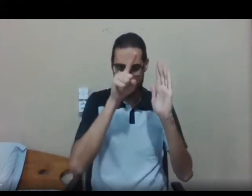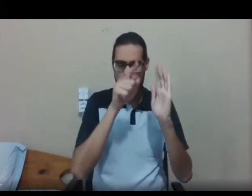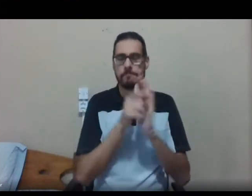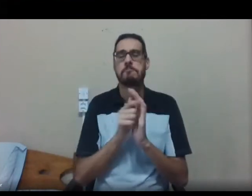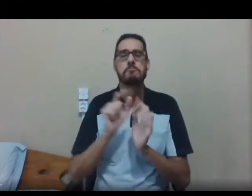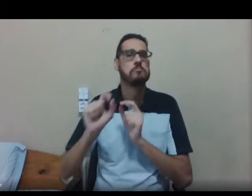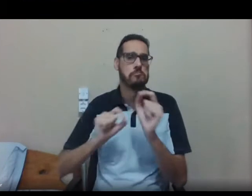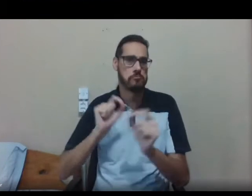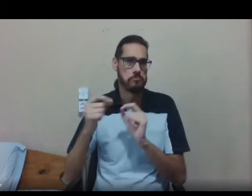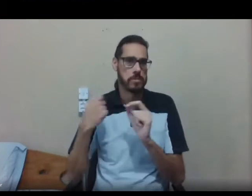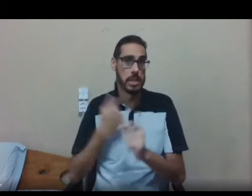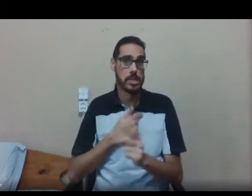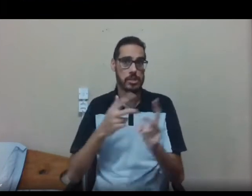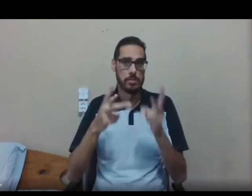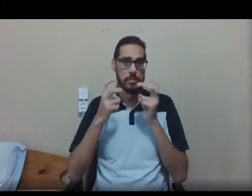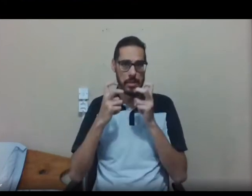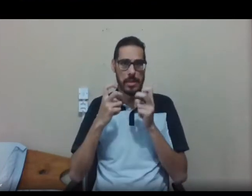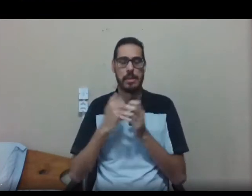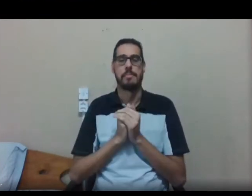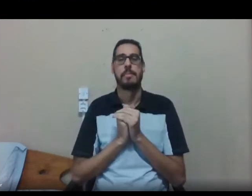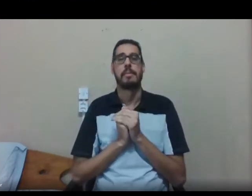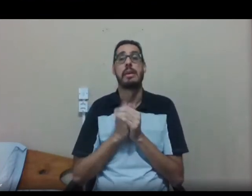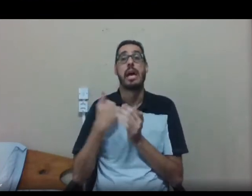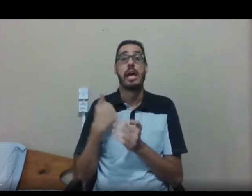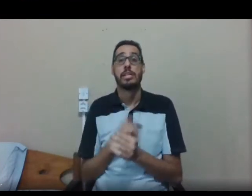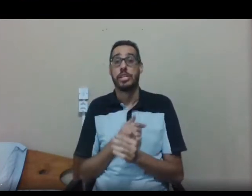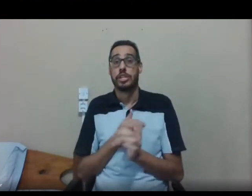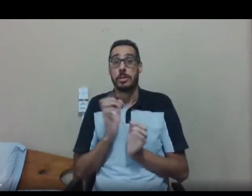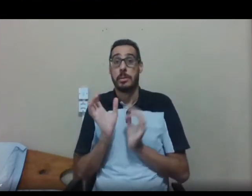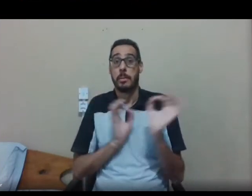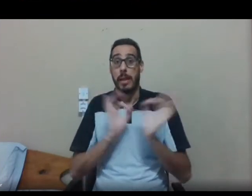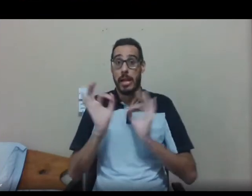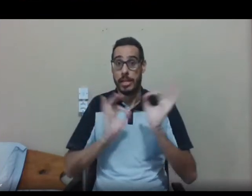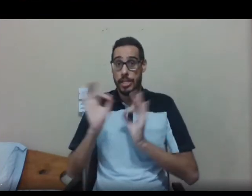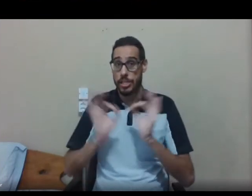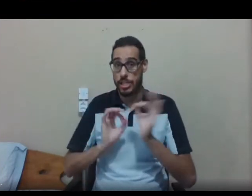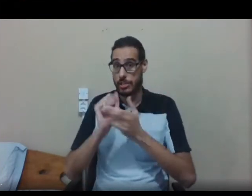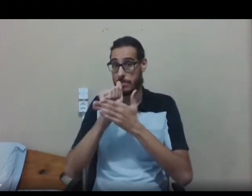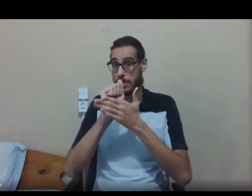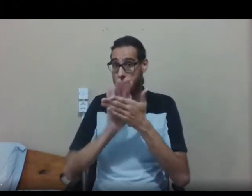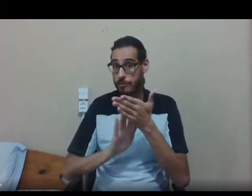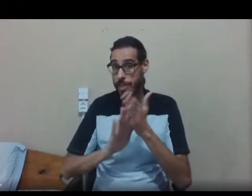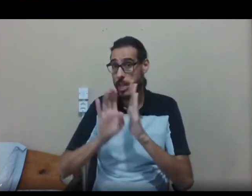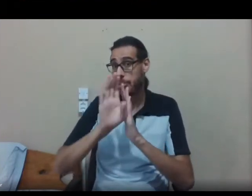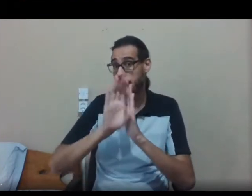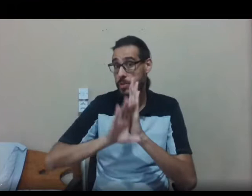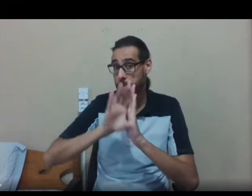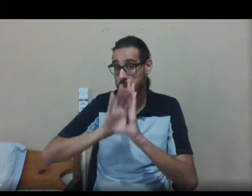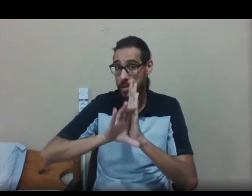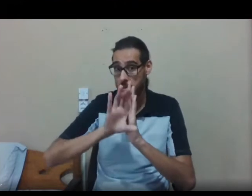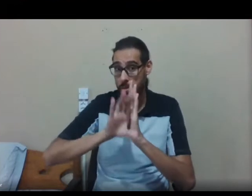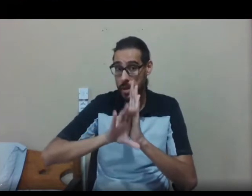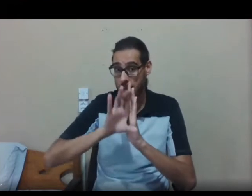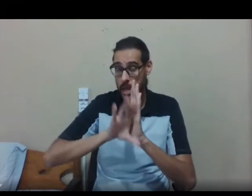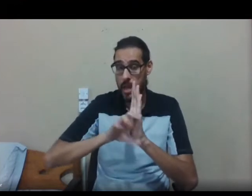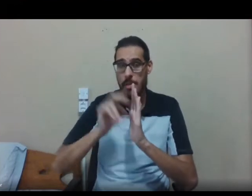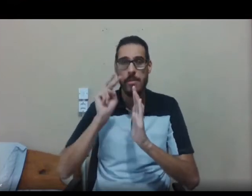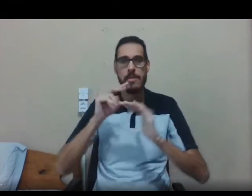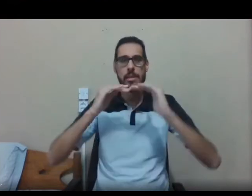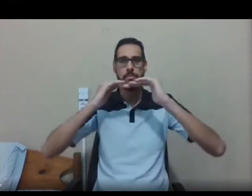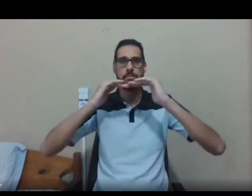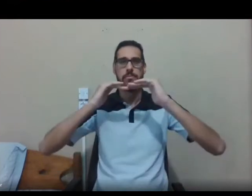tá certo? Quando a gente vê o plano de ensino, ele é organizado na vertical, parece que dificulta para registro,